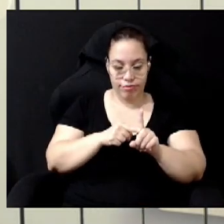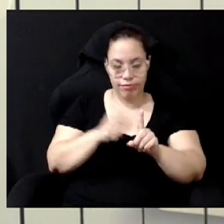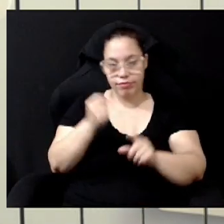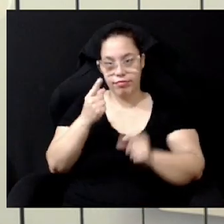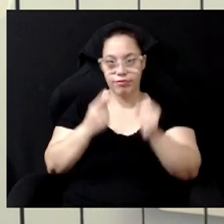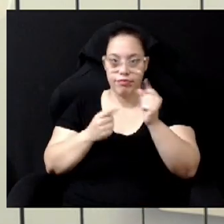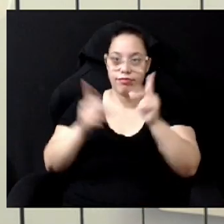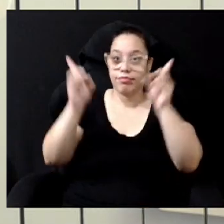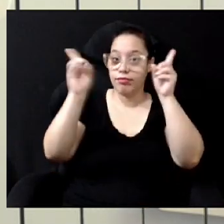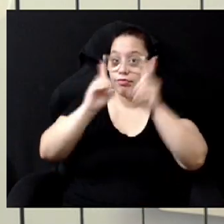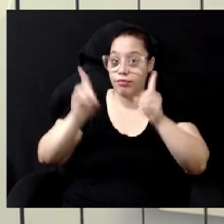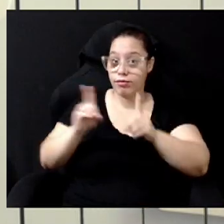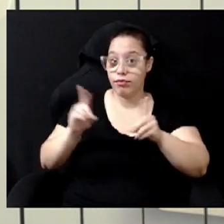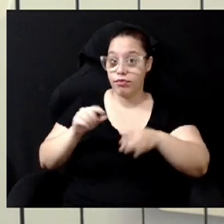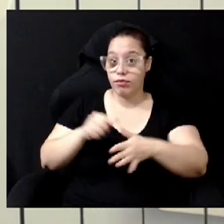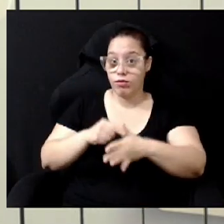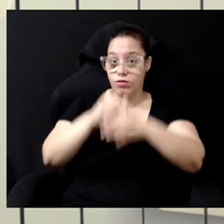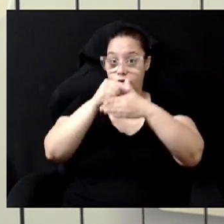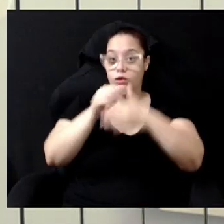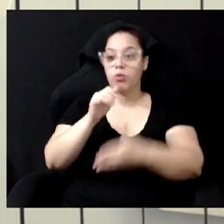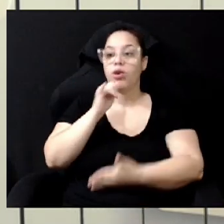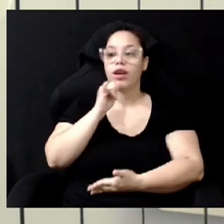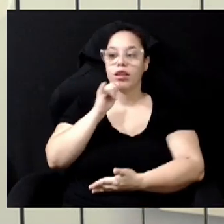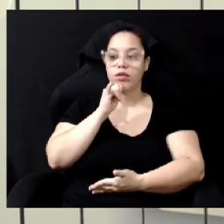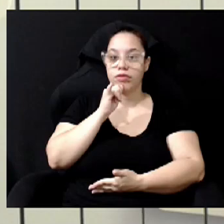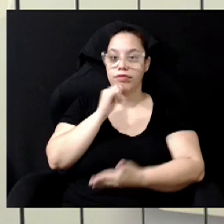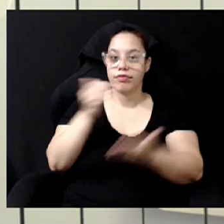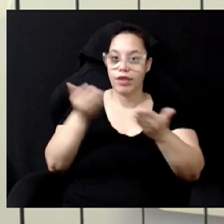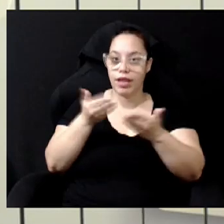deficiência física, por exemplo. Agora é lei.